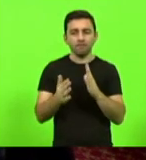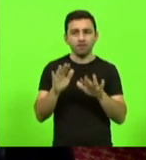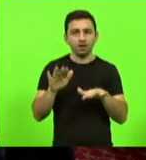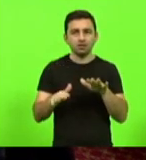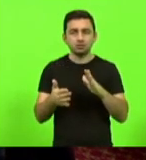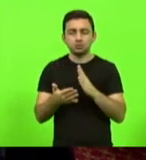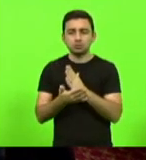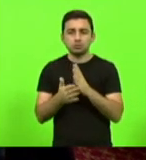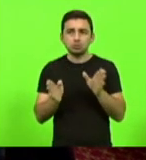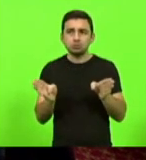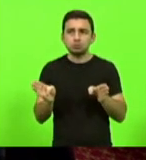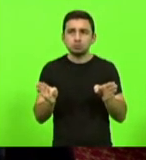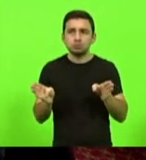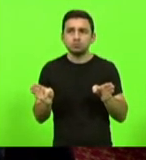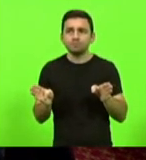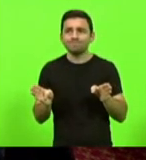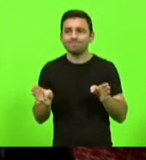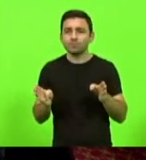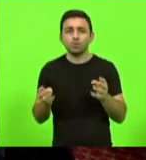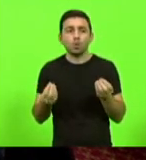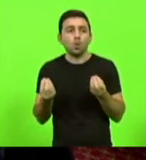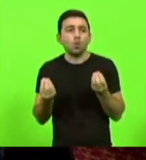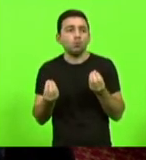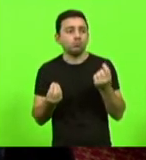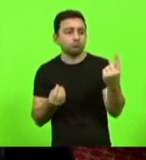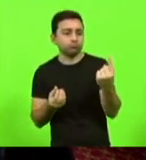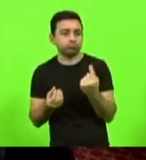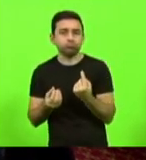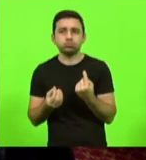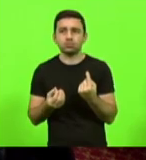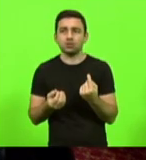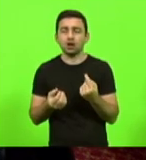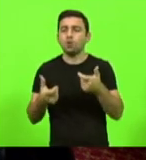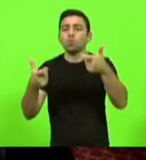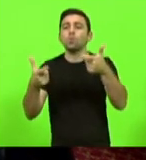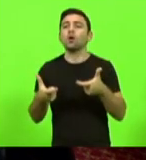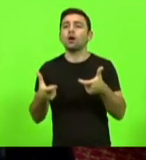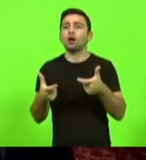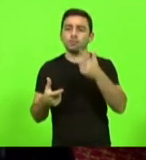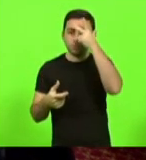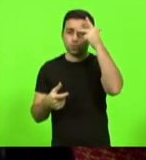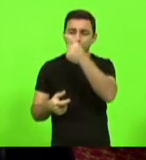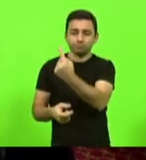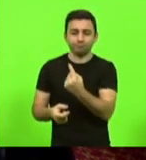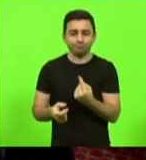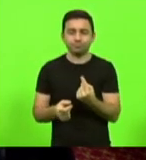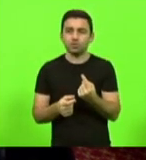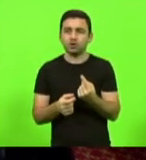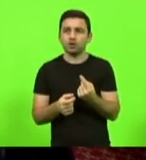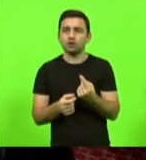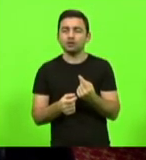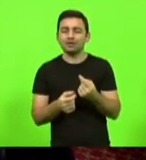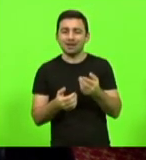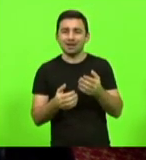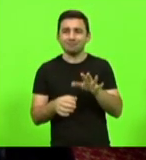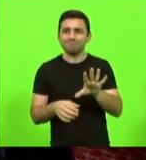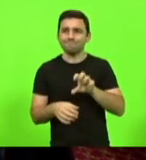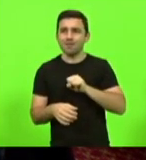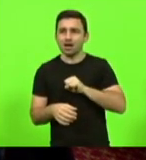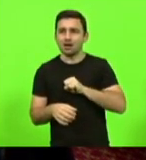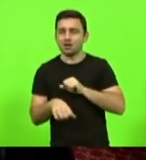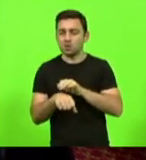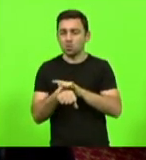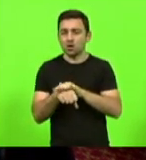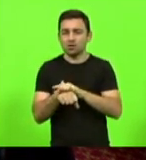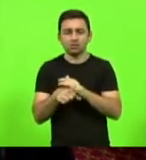onde acolhermos, ou não tínhamos aonde acolhermos pessoas acometidas pelo Covid